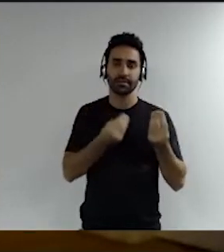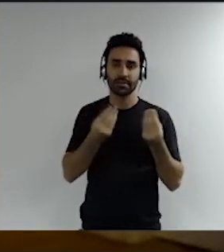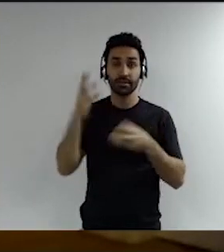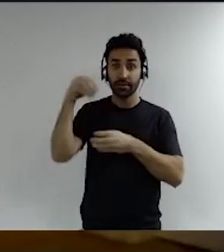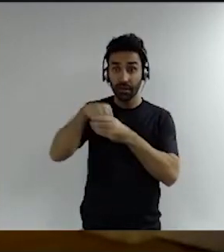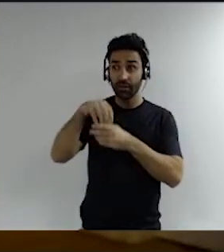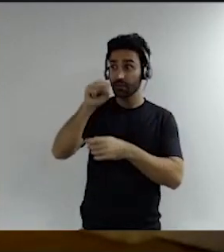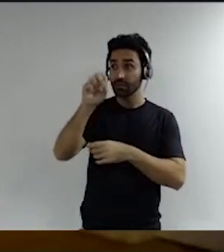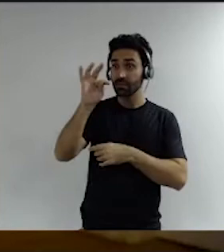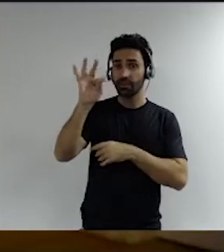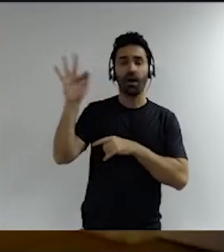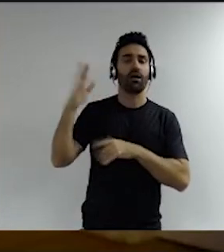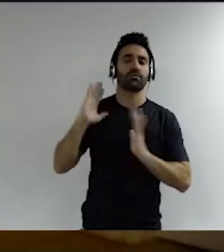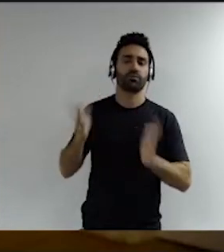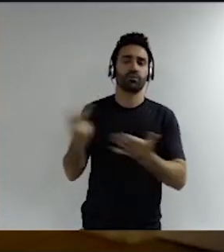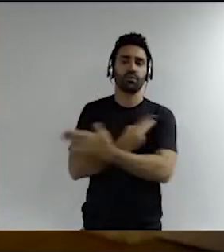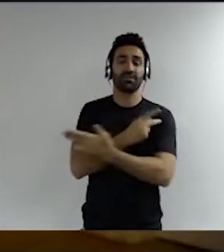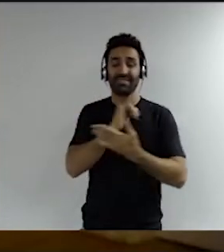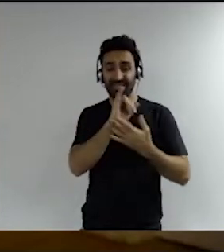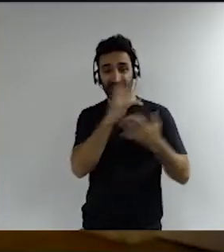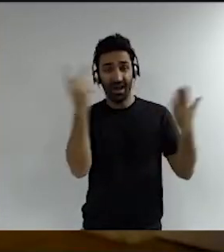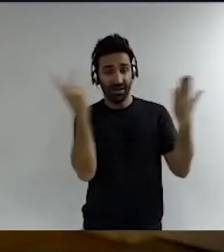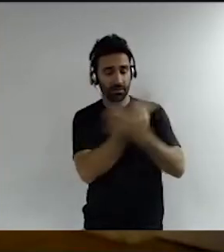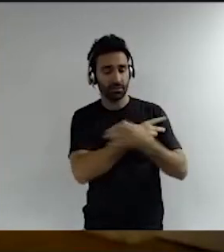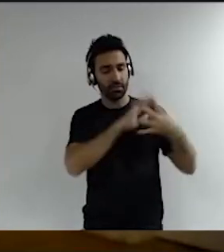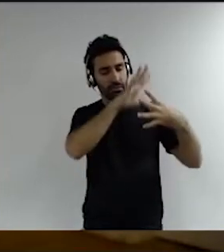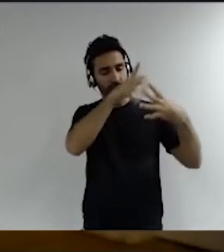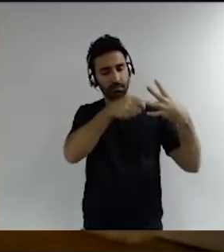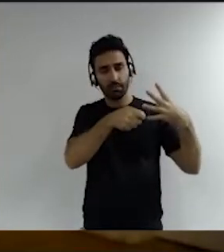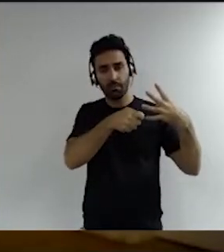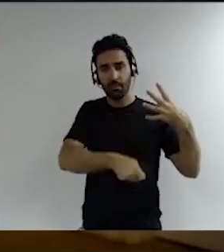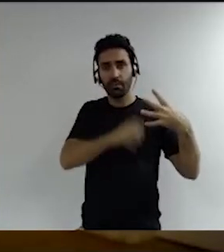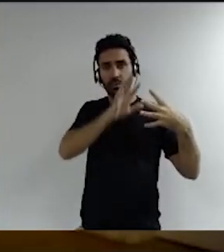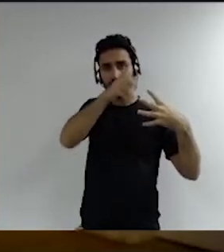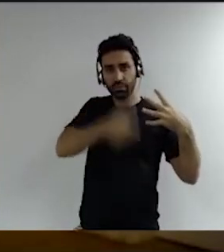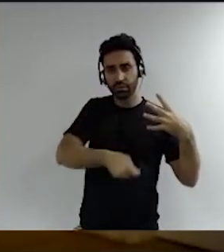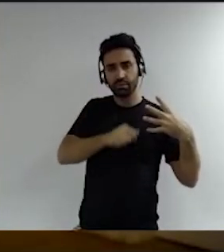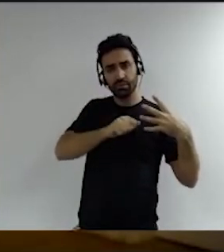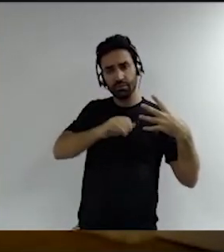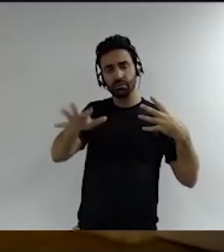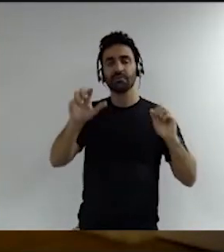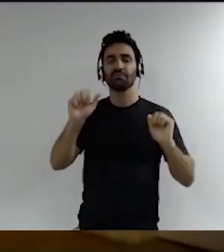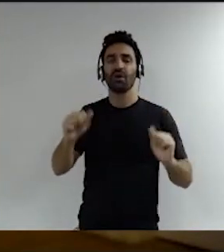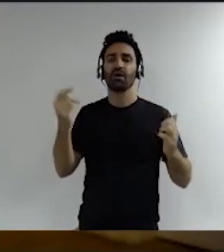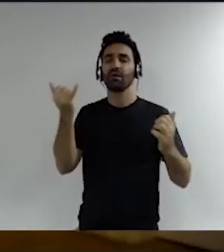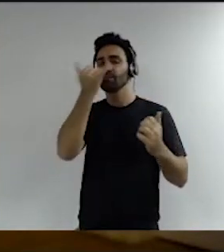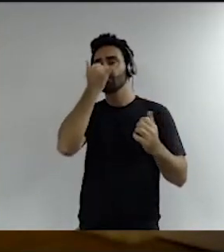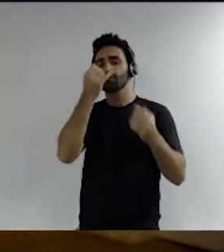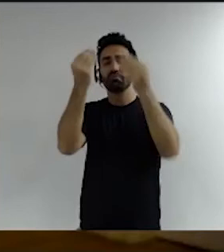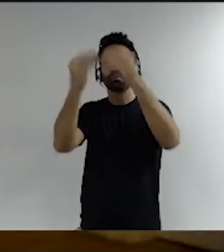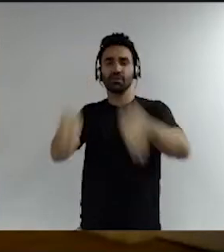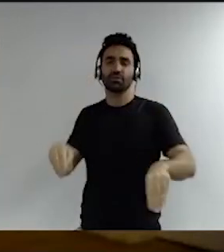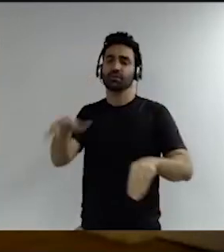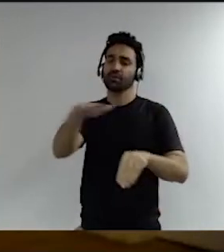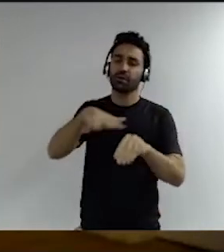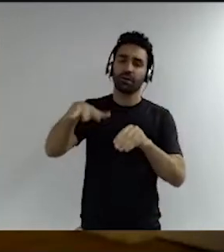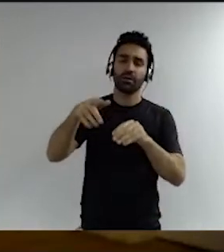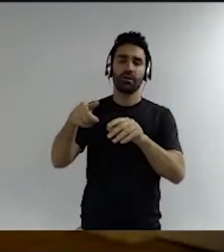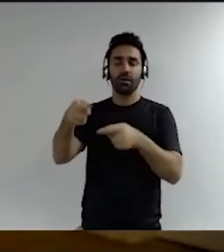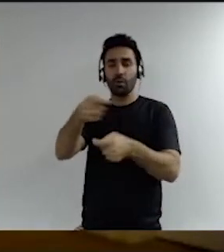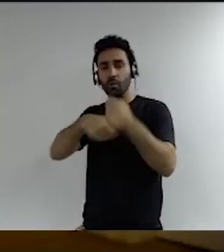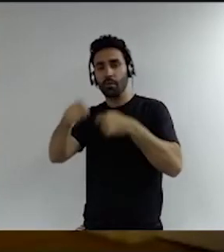tribunal superior, ela pode ser danosa ao ambiente econômico, ao